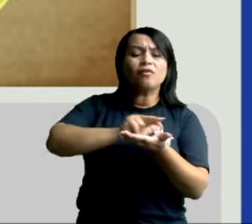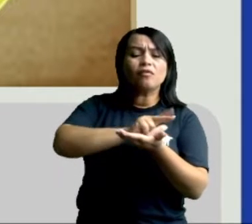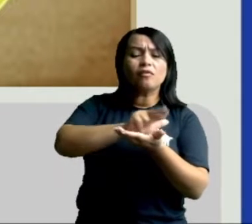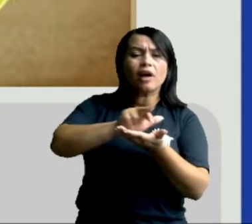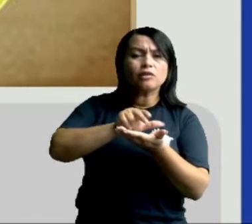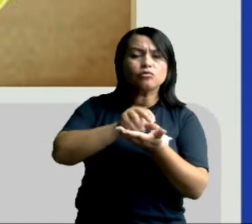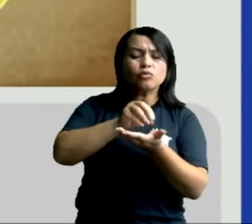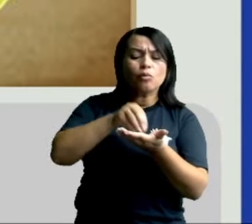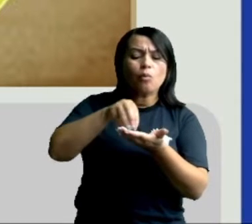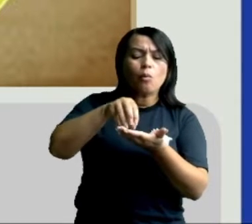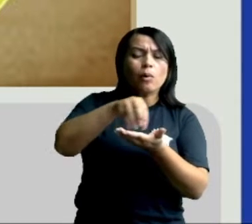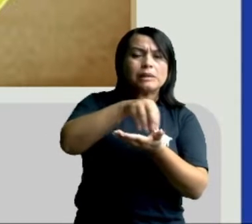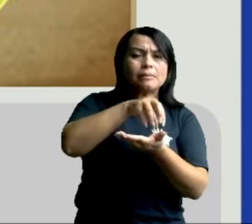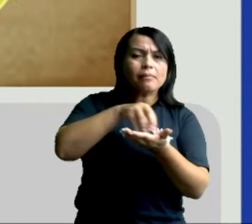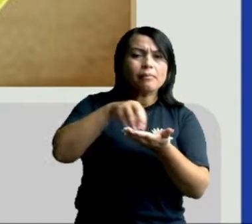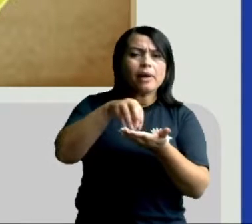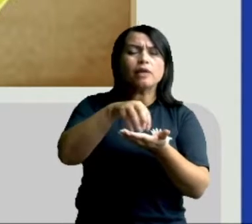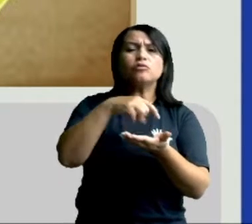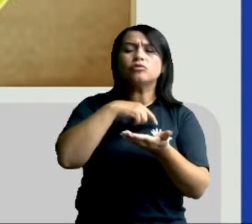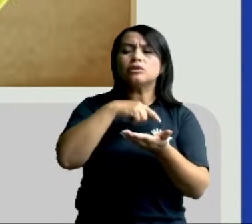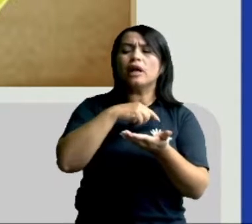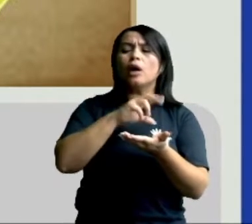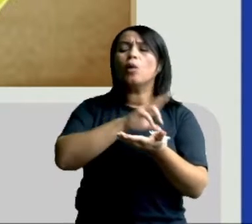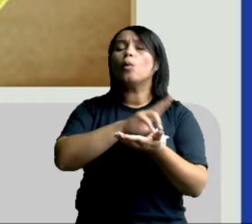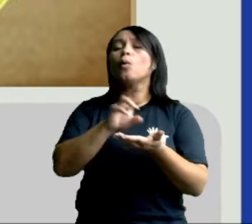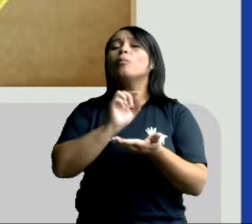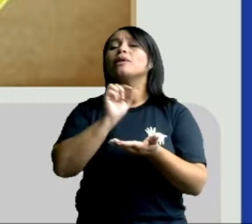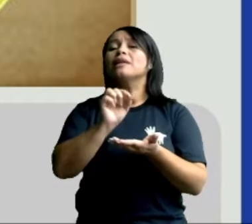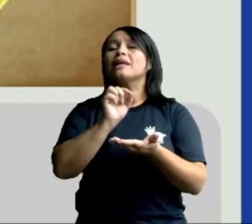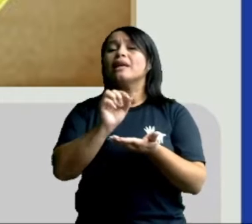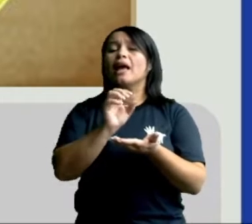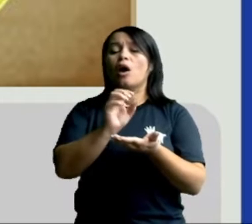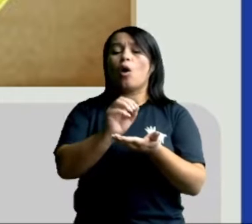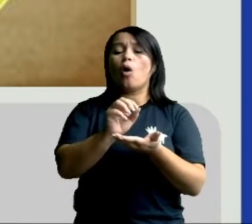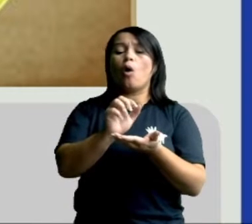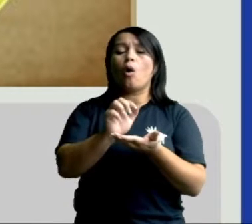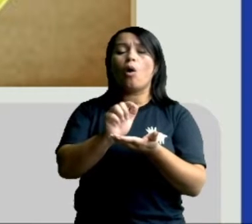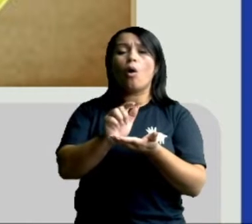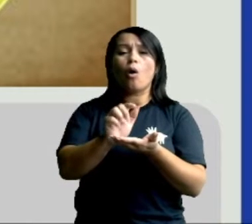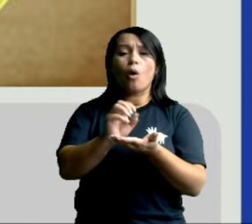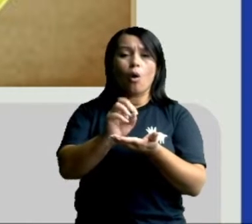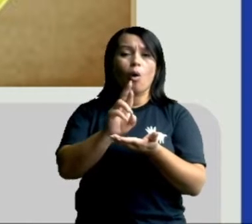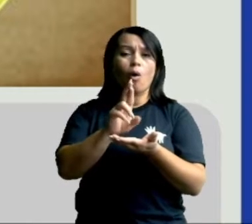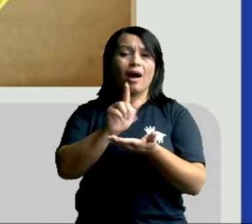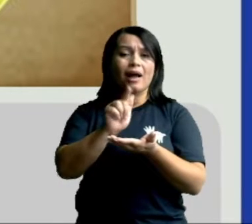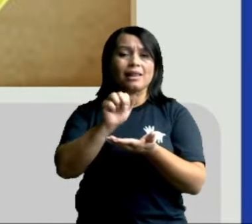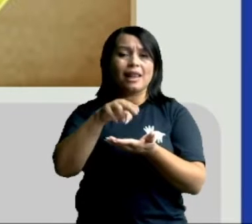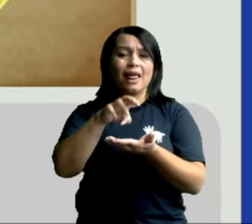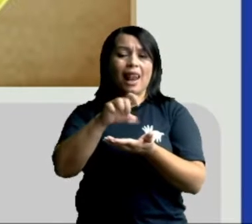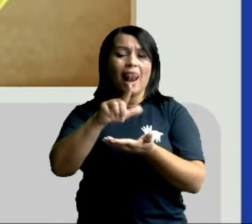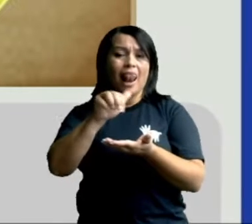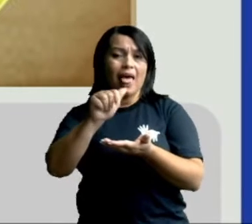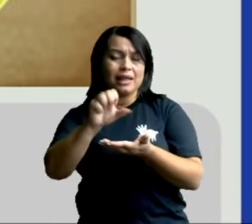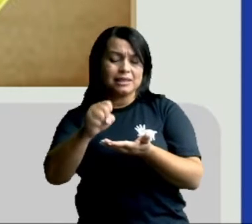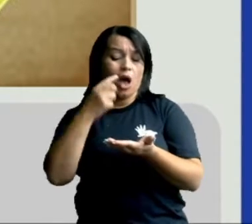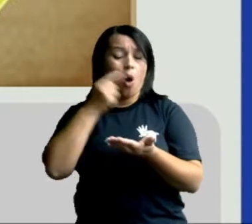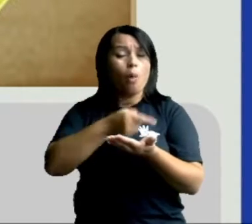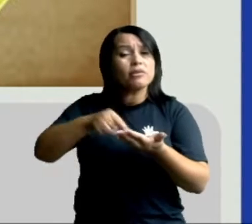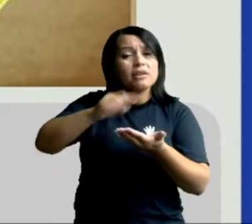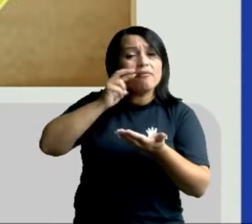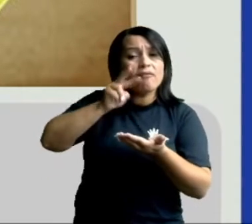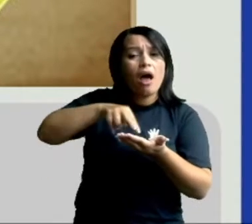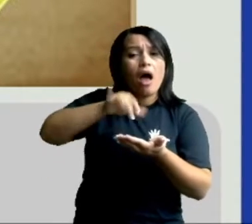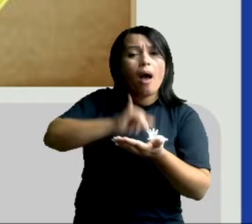compartimentos, né? E a esses compartimentos nós chamamos de organelas, certo? E essas organelas,